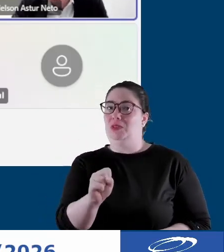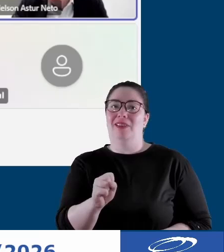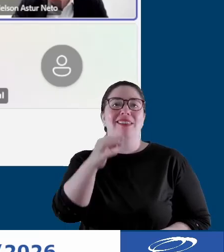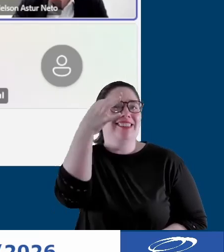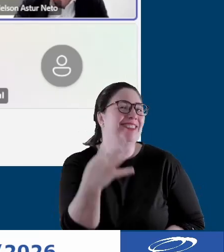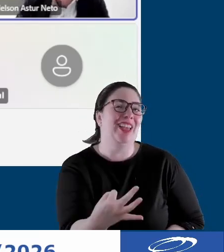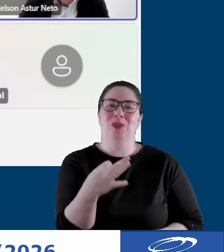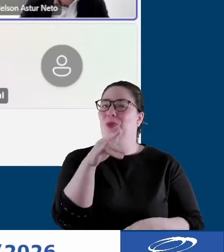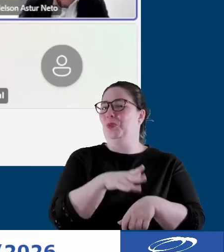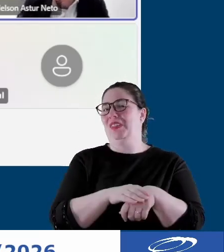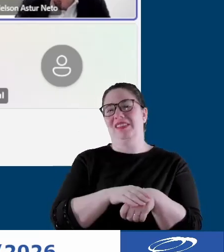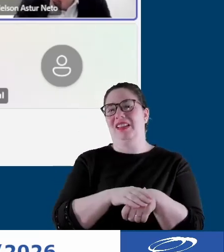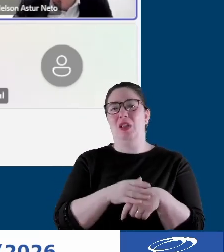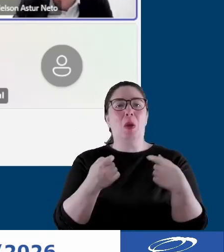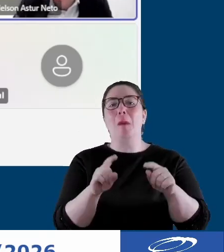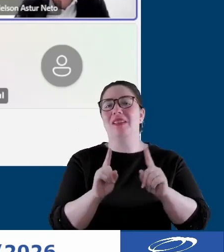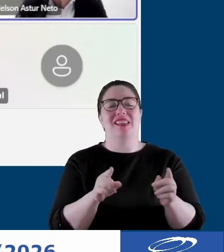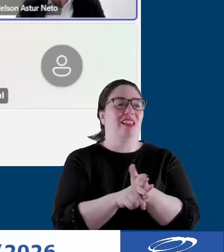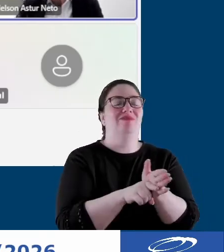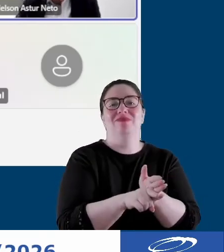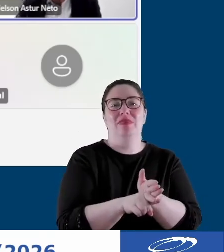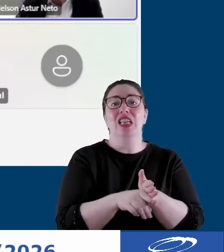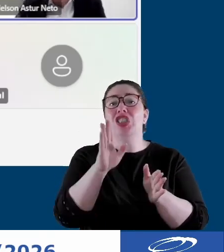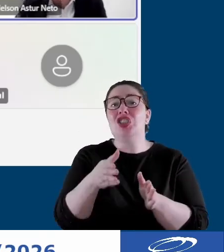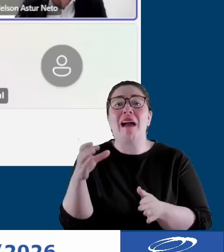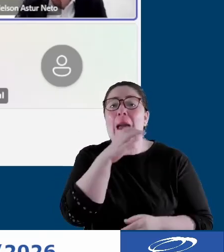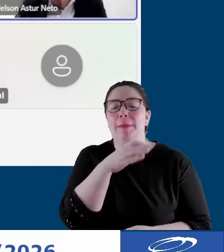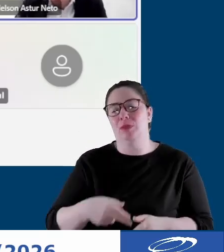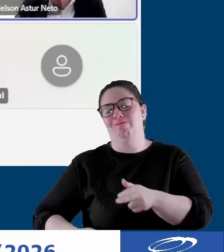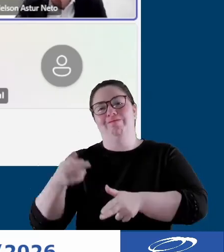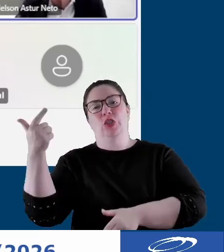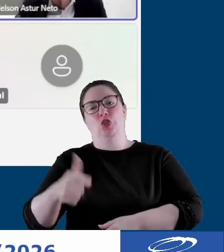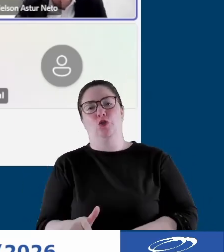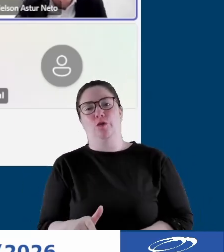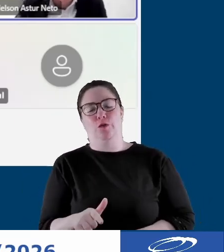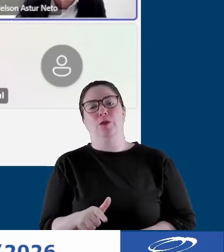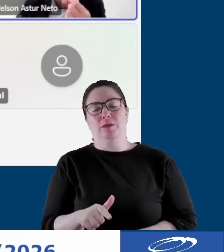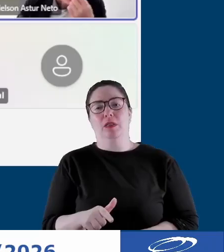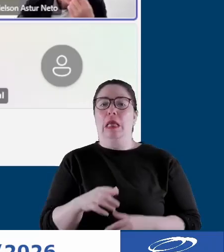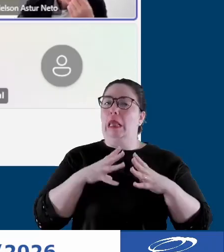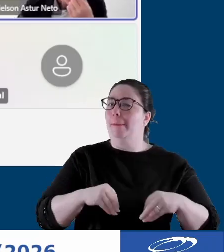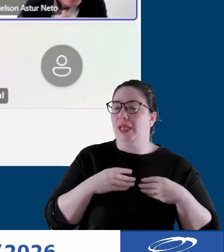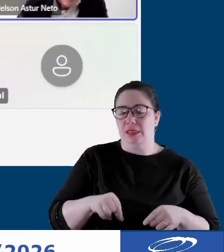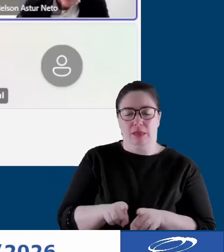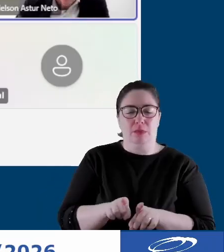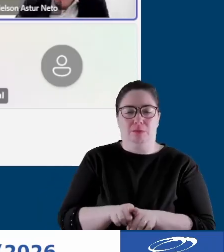fazer exame. Isso já me leva o paciente para o centro cirúrgico para uma revisão e uma limpeza o mais rápido possível.